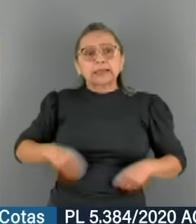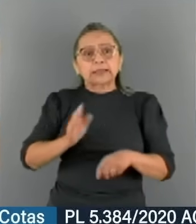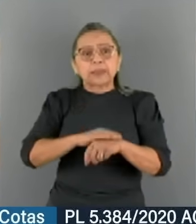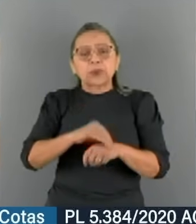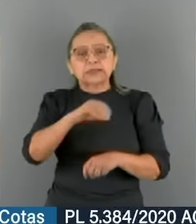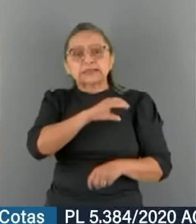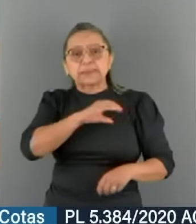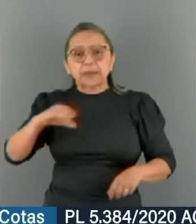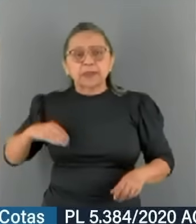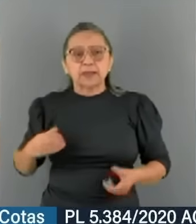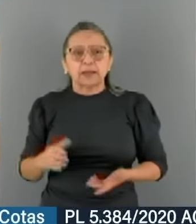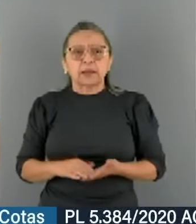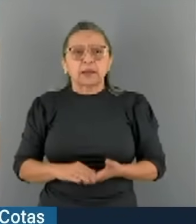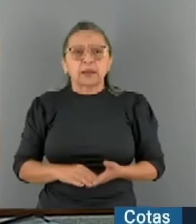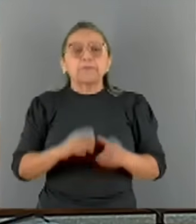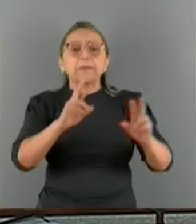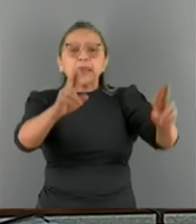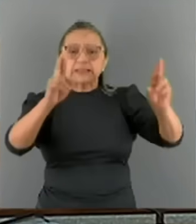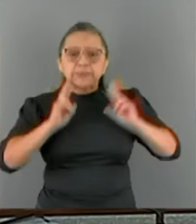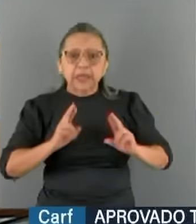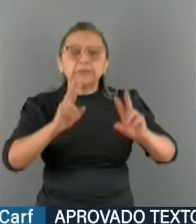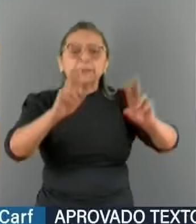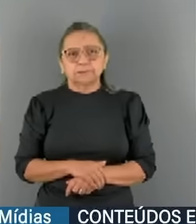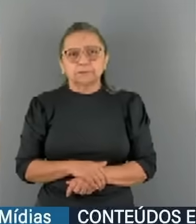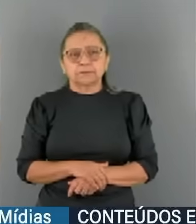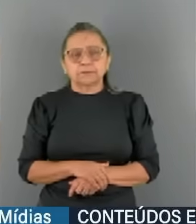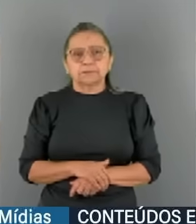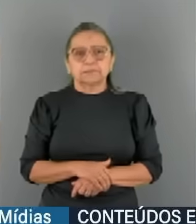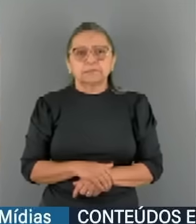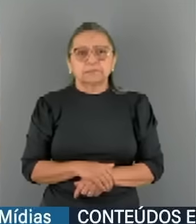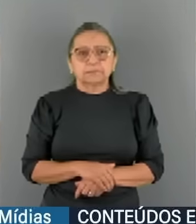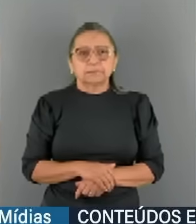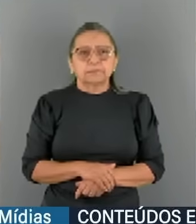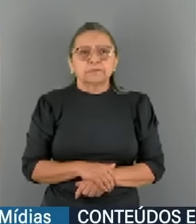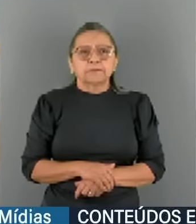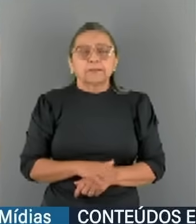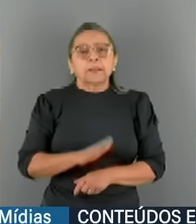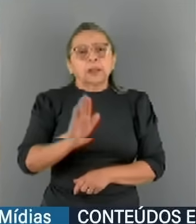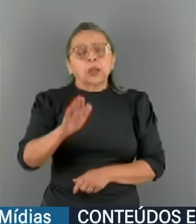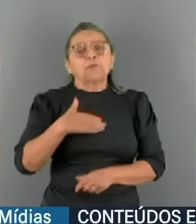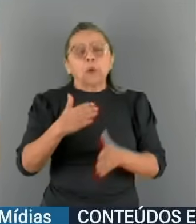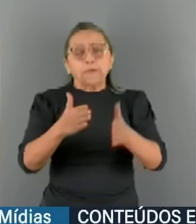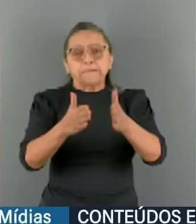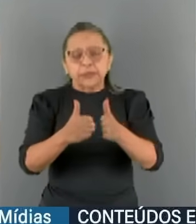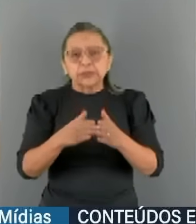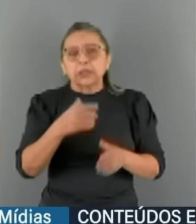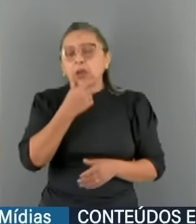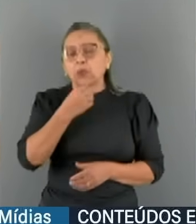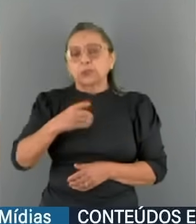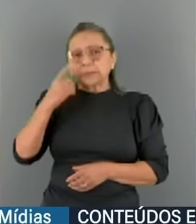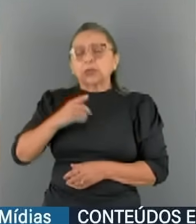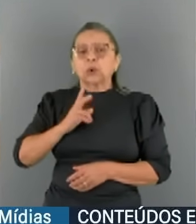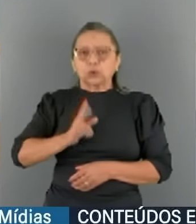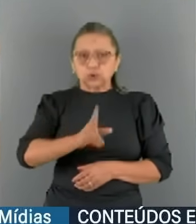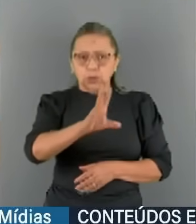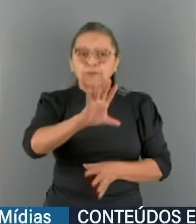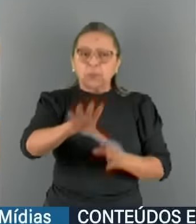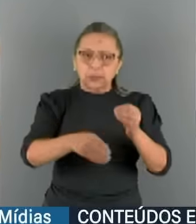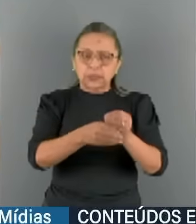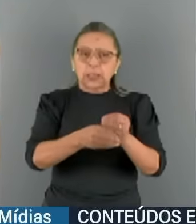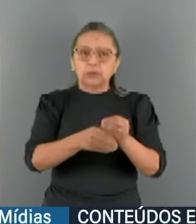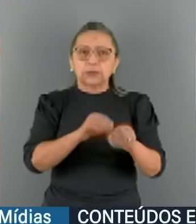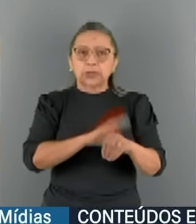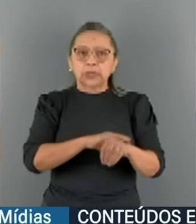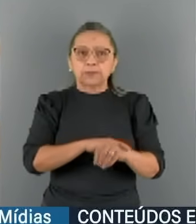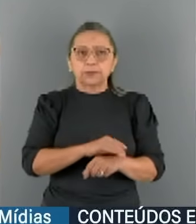CPMI. Deputado. Vocês respeitem essa CPMI. Eu vou pedir ao deputado para continuar. Eu vou repor o seu tempo e vamos...